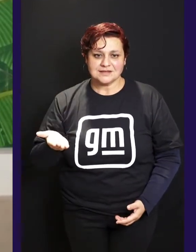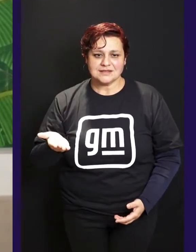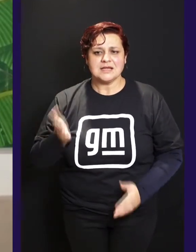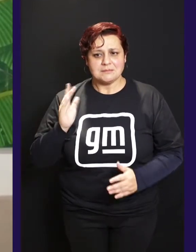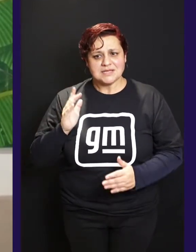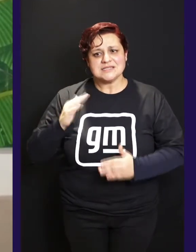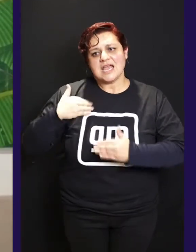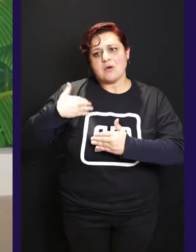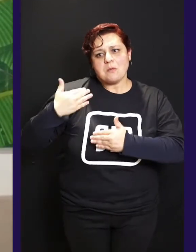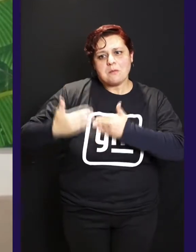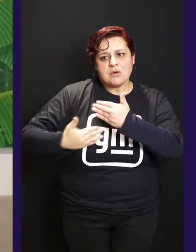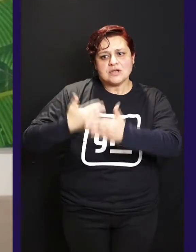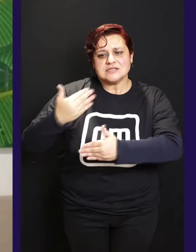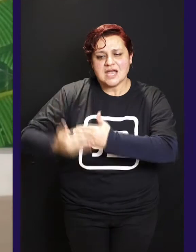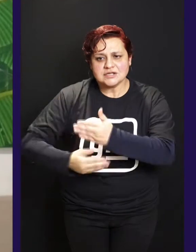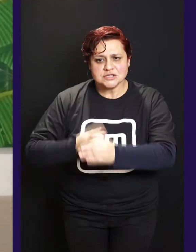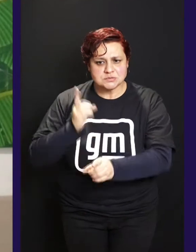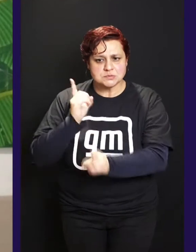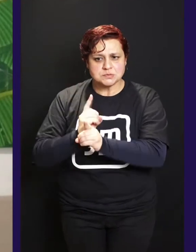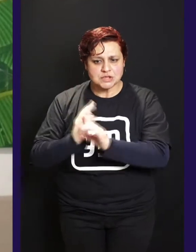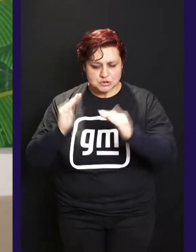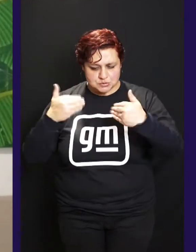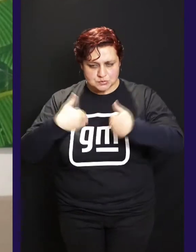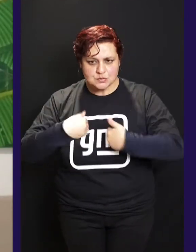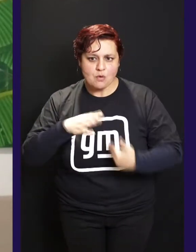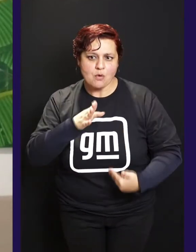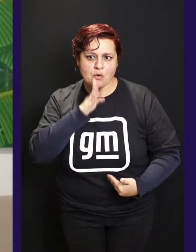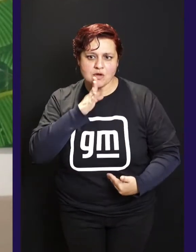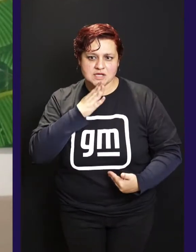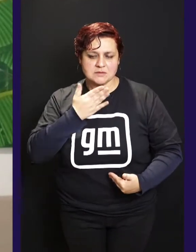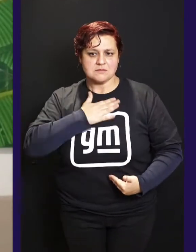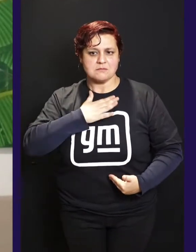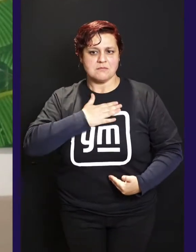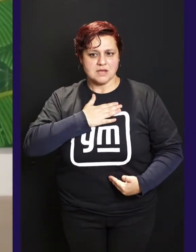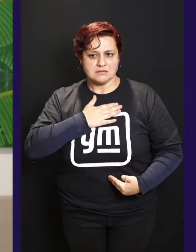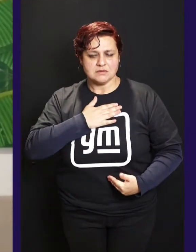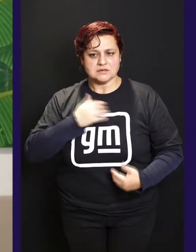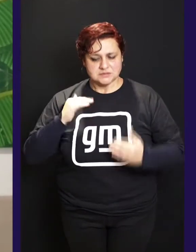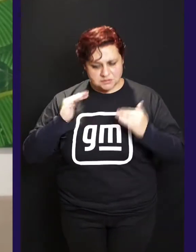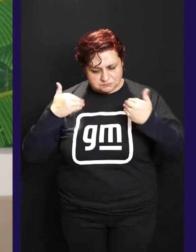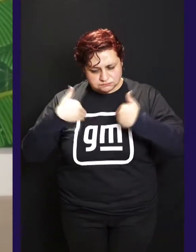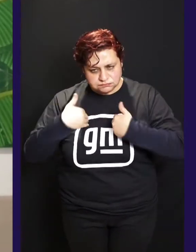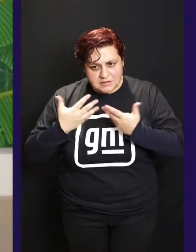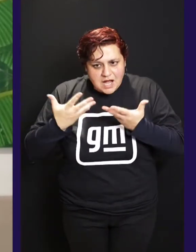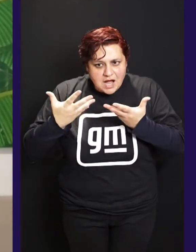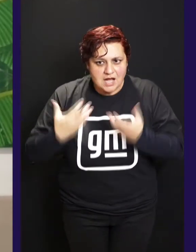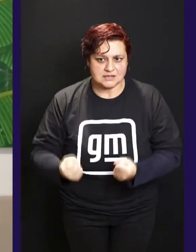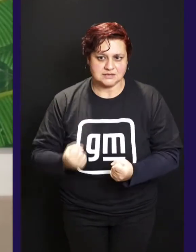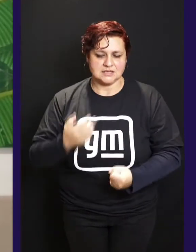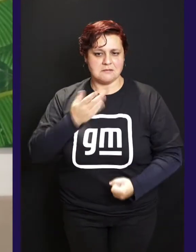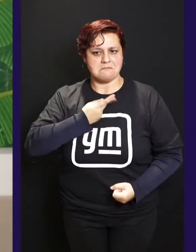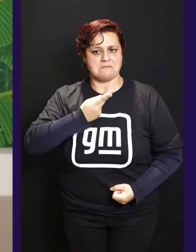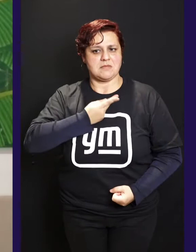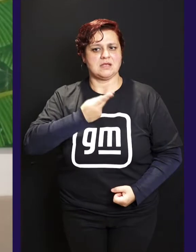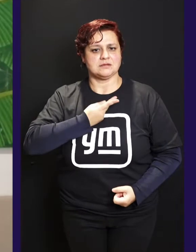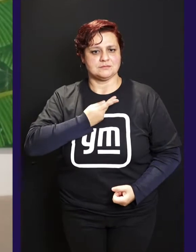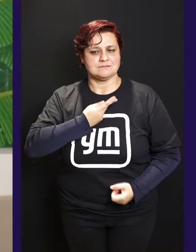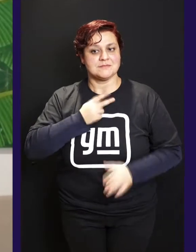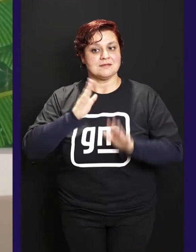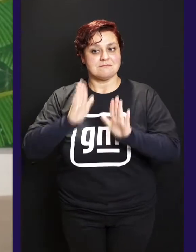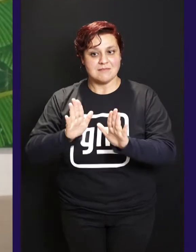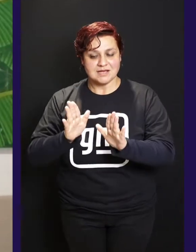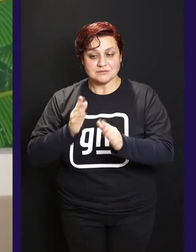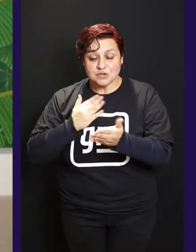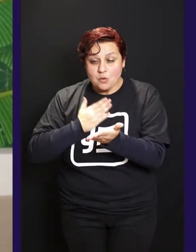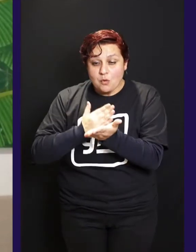de autodescoberta, autoaceitação, né? Mas foi só nesse momento da universidade que eu passei a viver essa